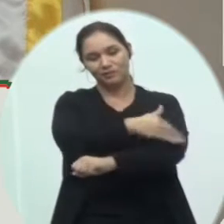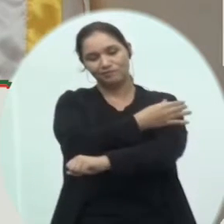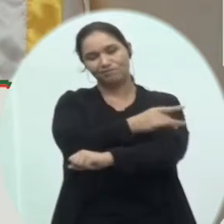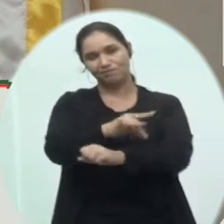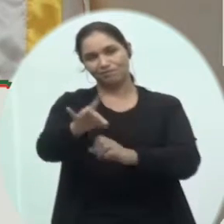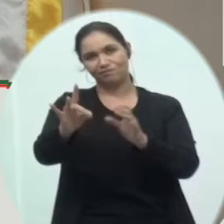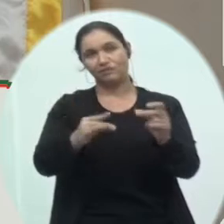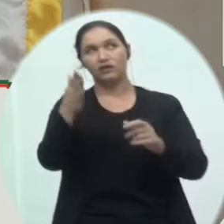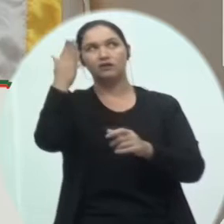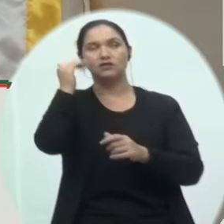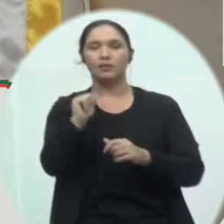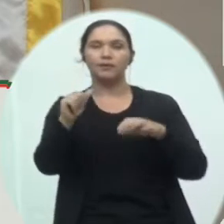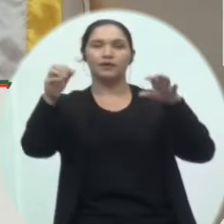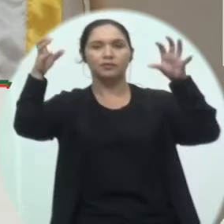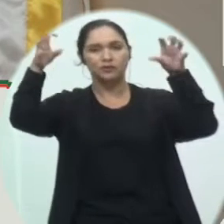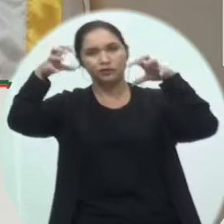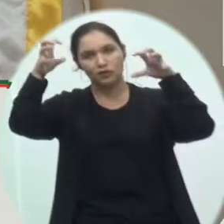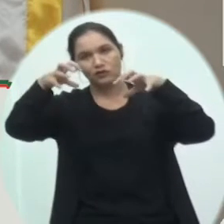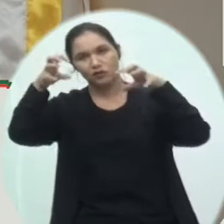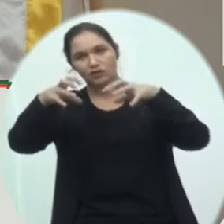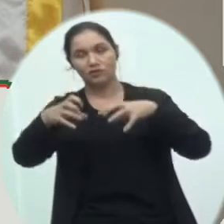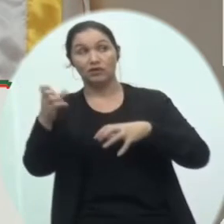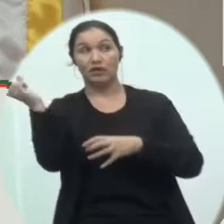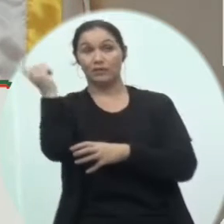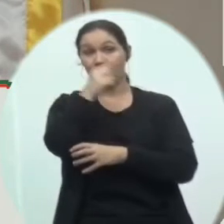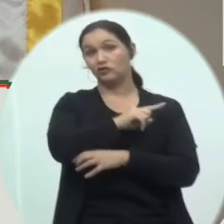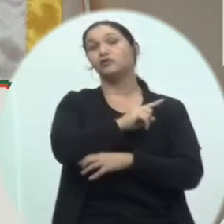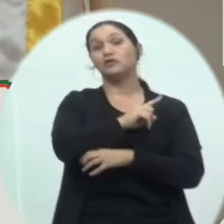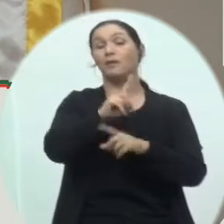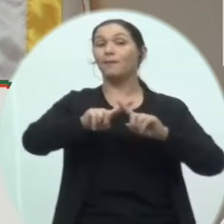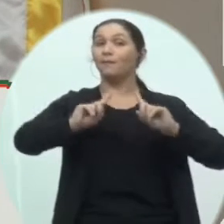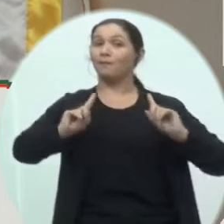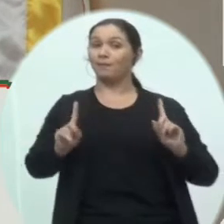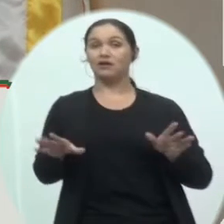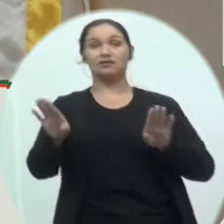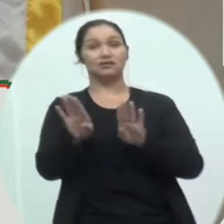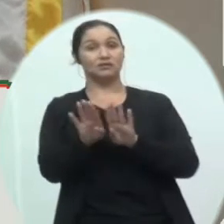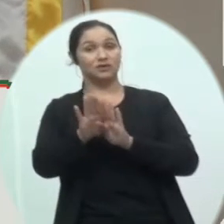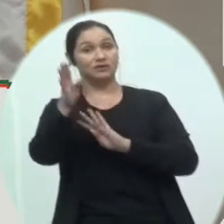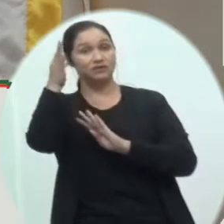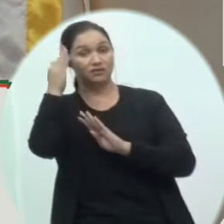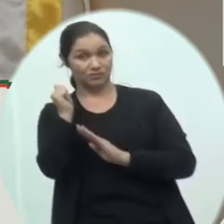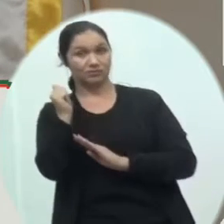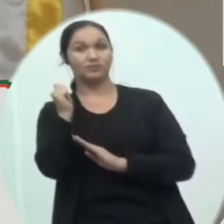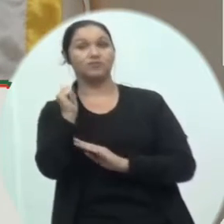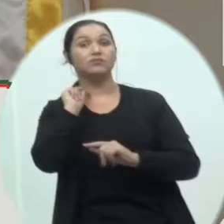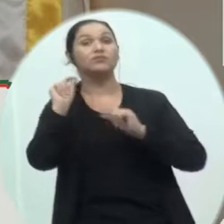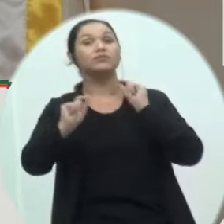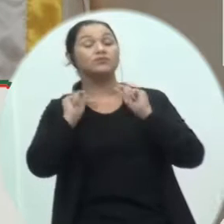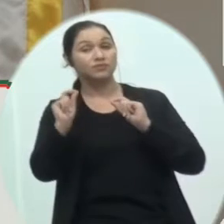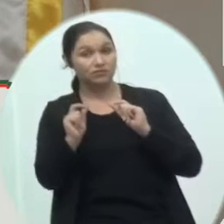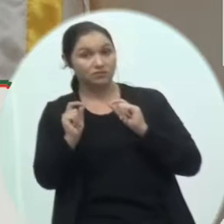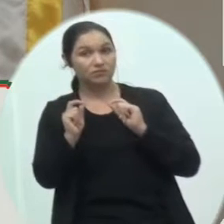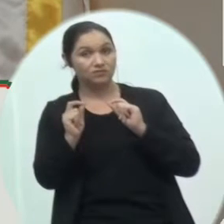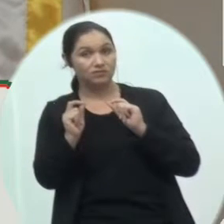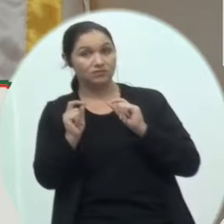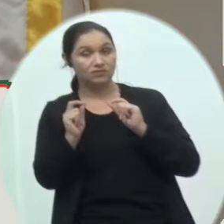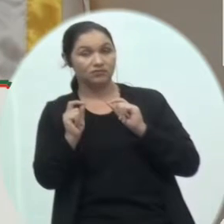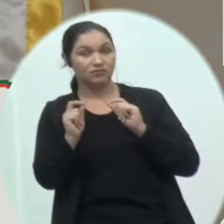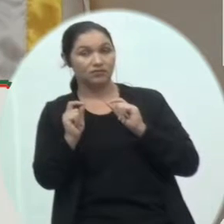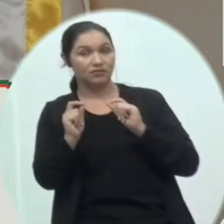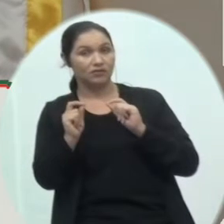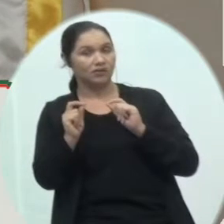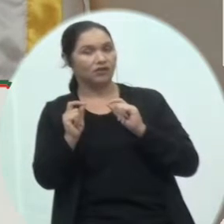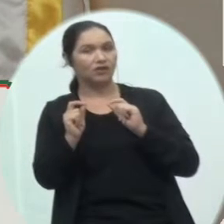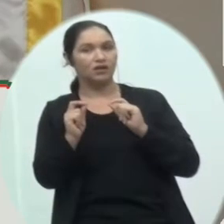não ajudou aí alguns dias, foi muita chuva, mas também a gente sabe que não se percebe, não